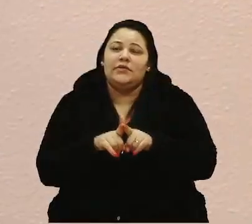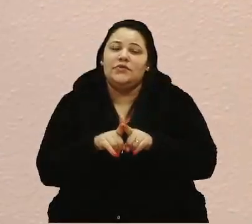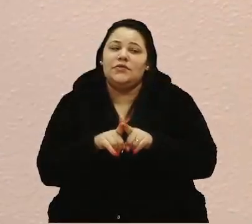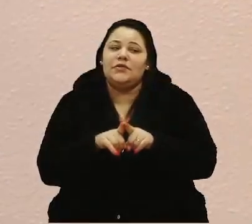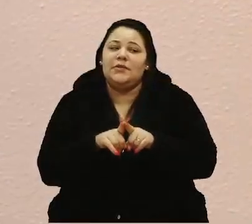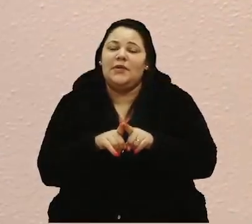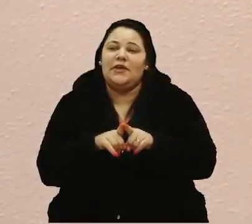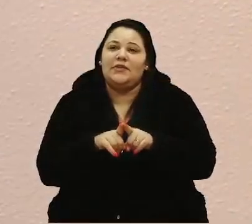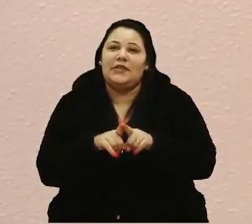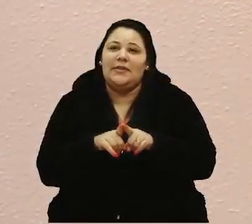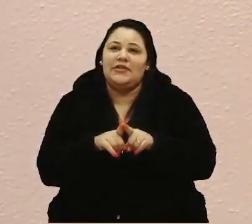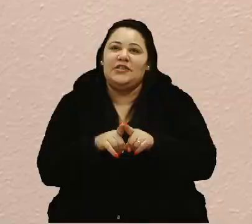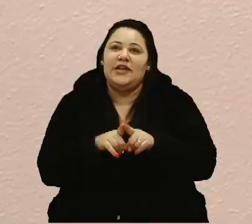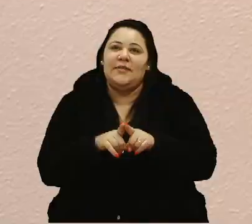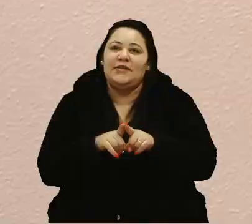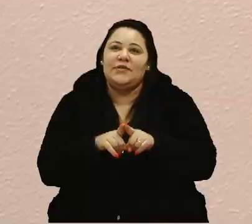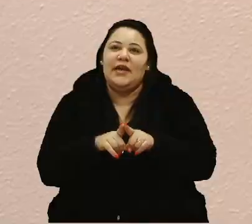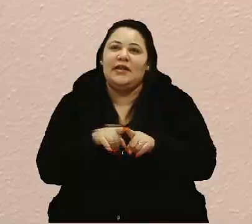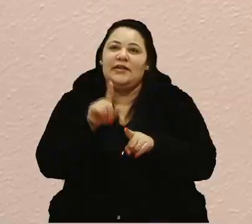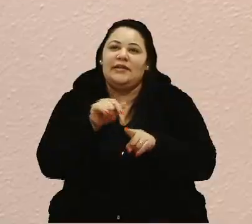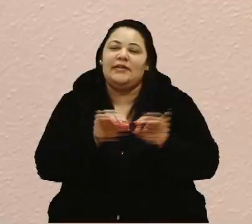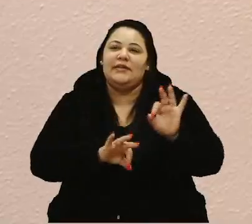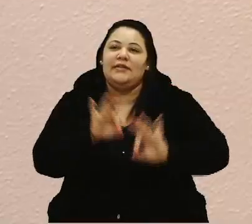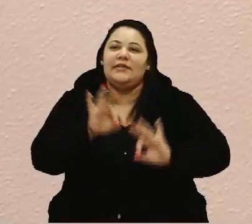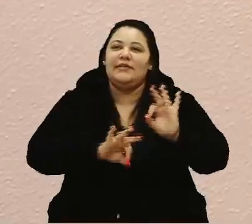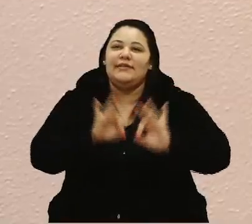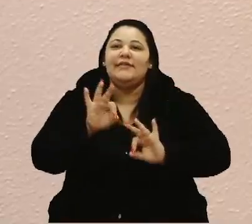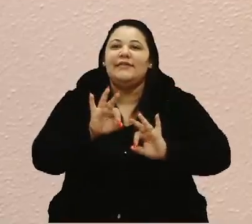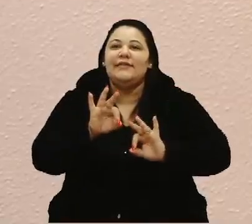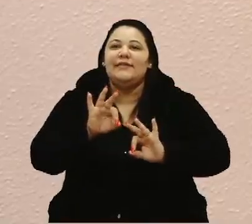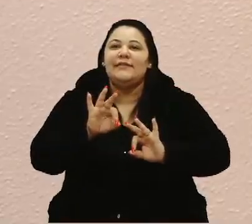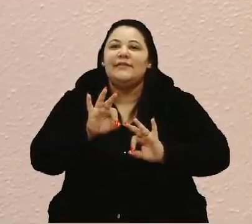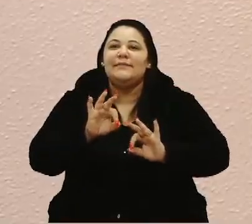sindicato. Esse projeto ainda não é o projeto